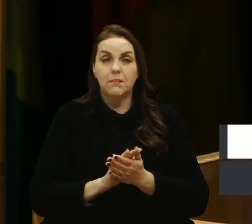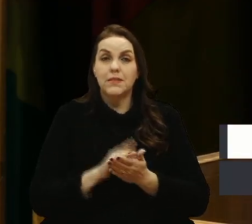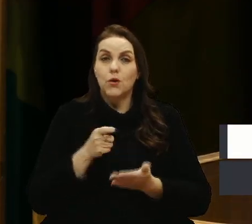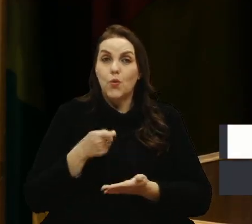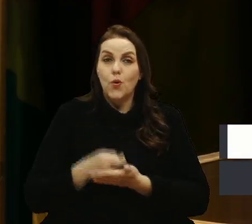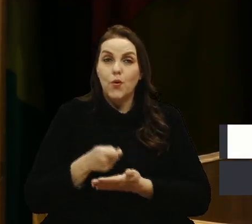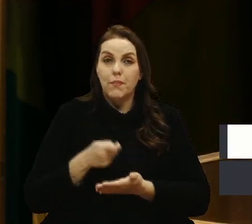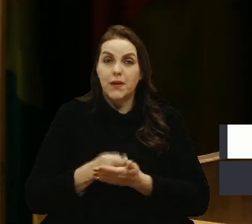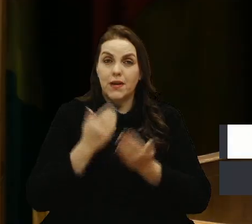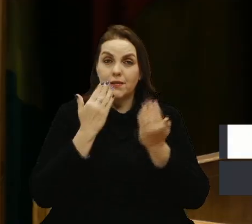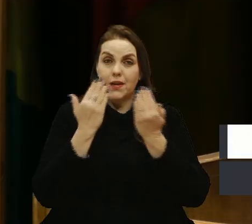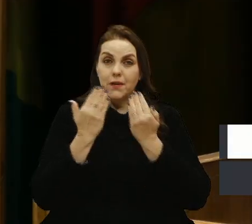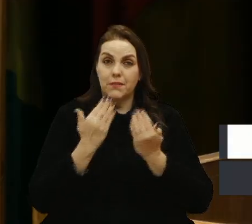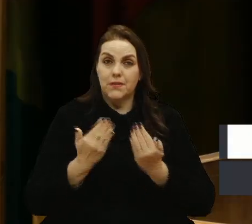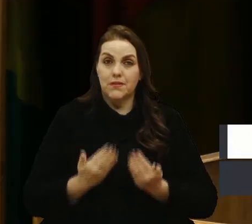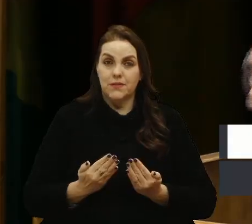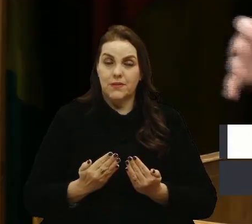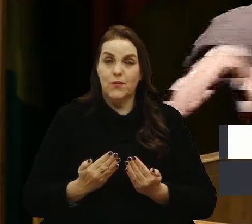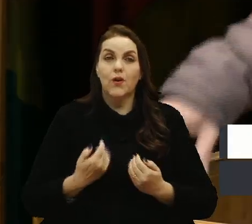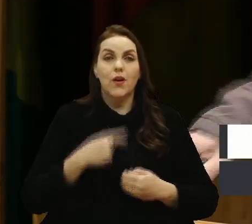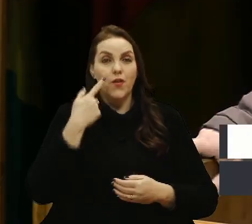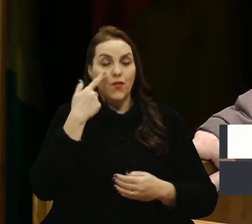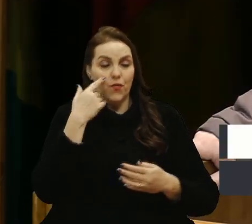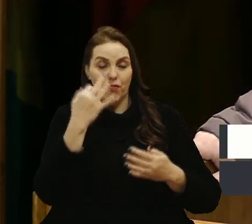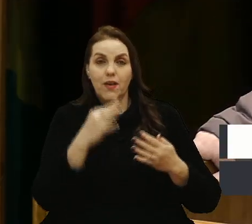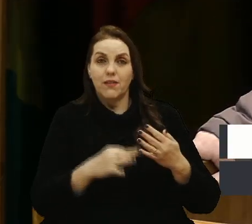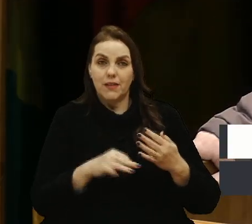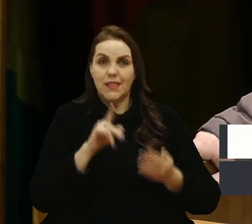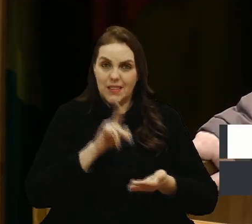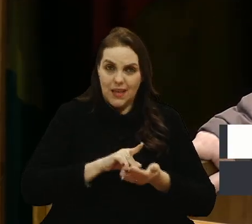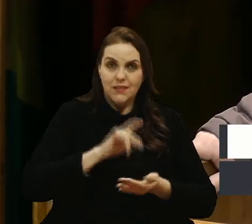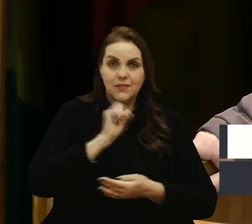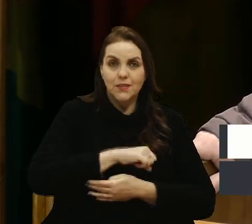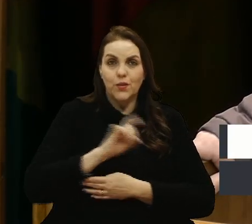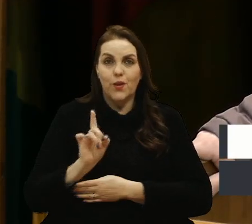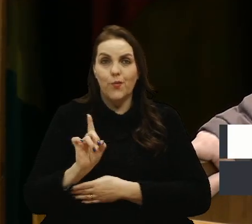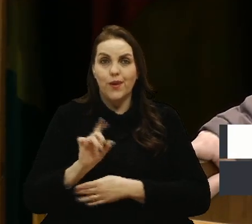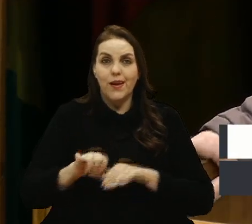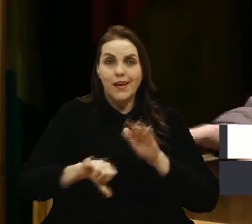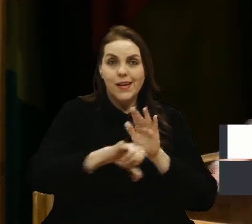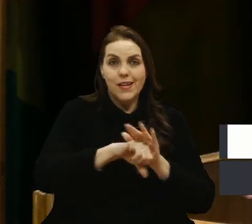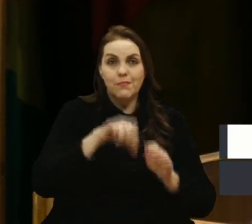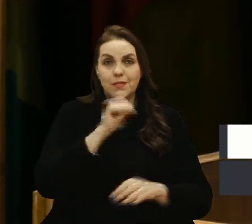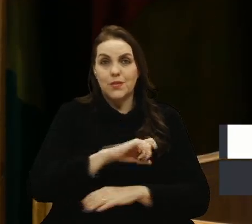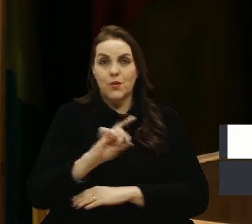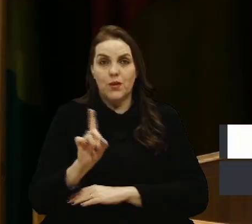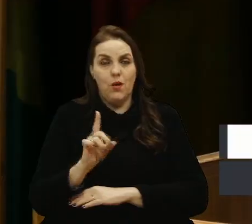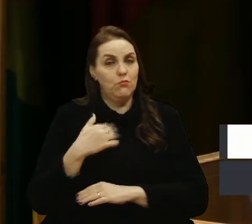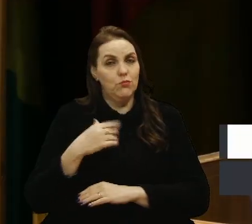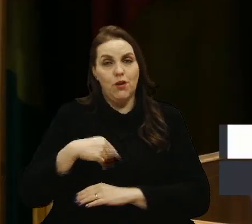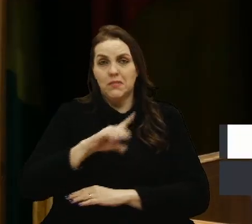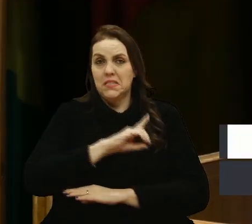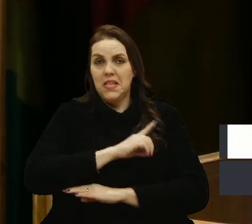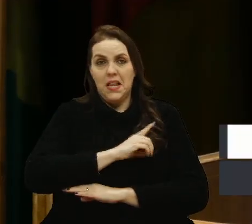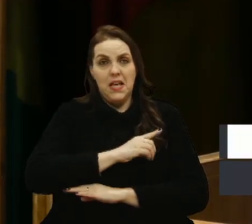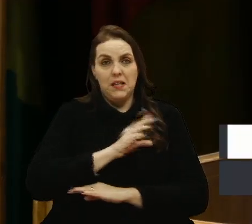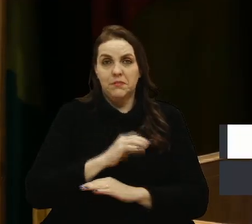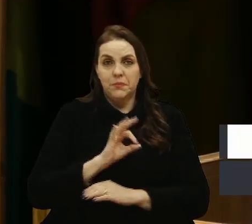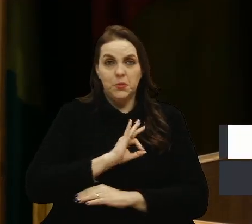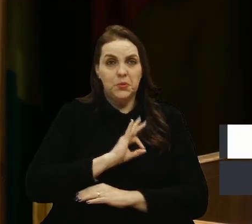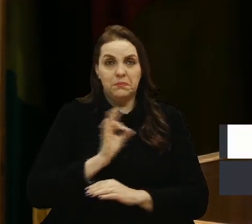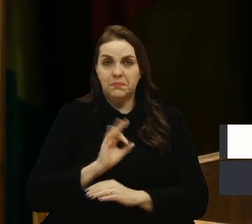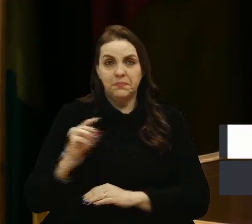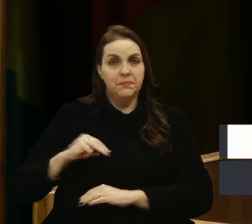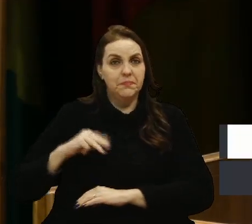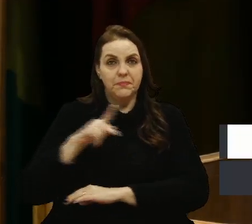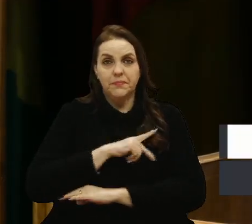apreciação da conduta e verificação da existência do fato. Se ele é crime ou não é crime, não somos da delegacia de polícia, não somos do Ministério